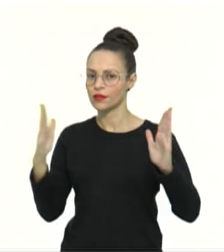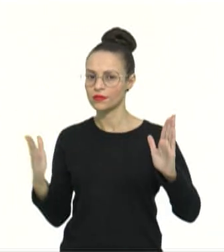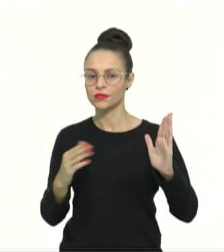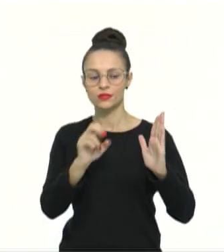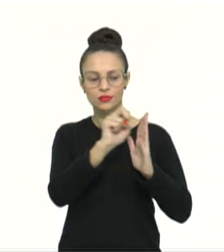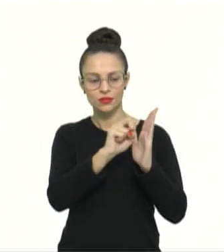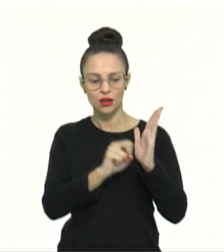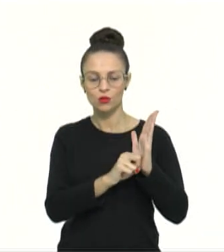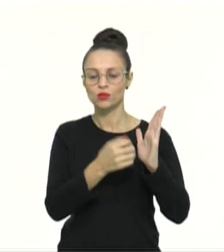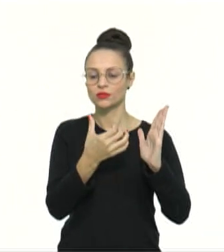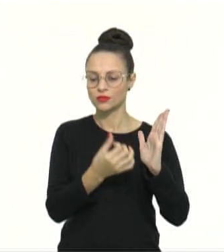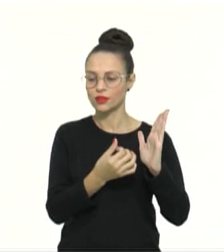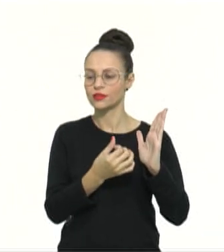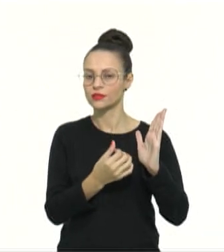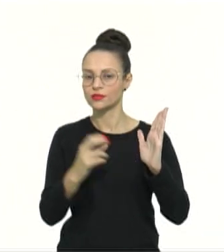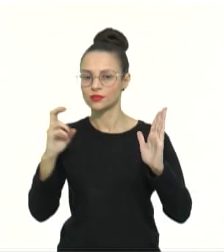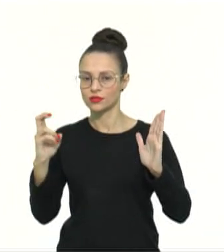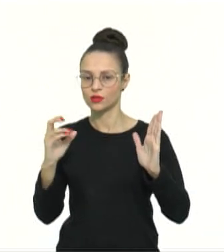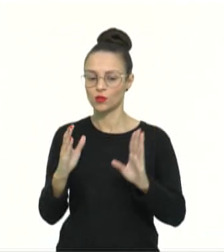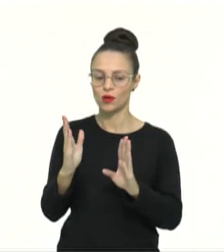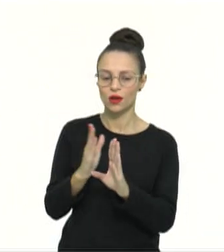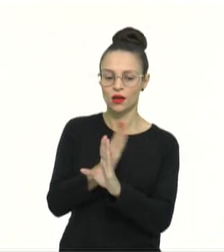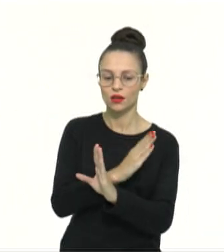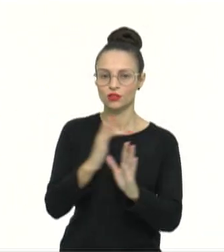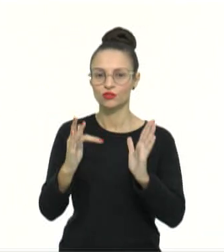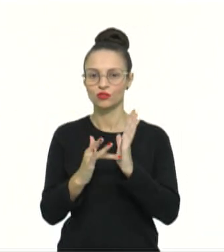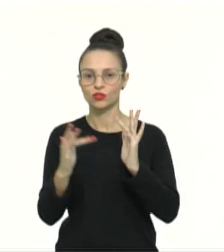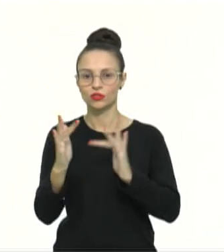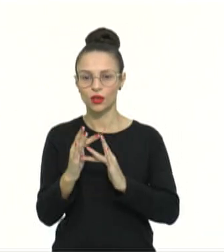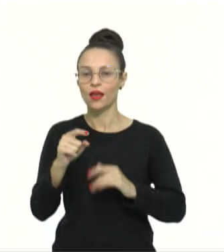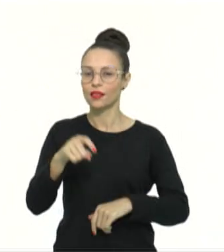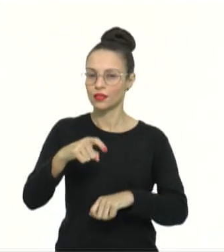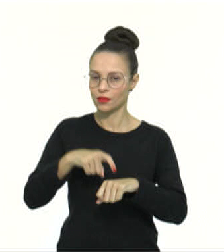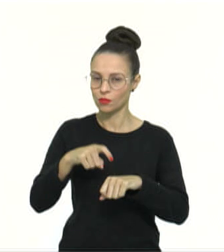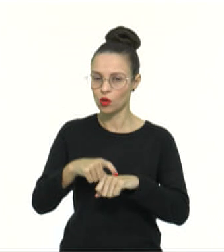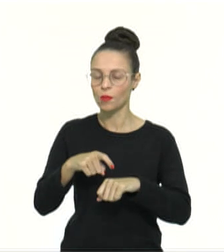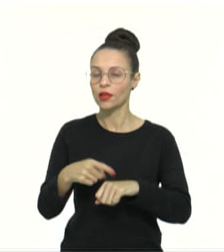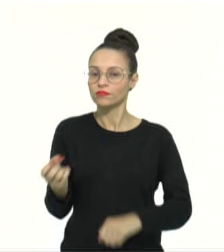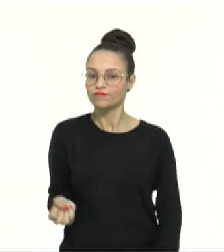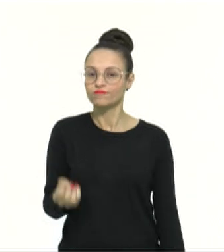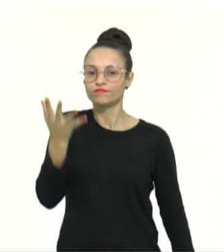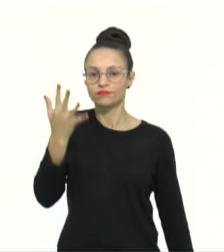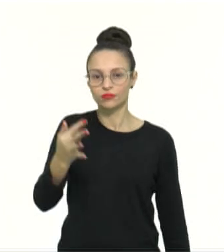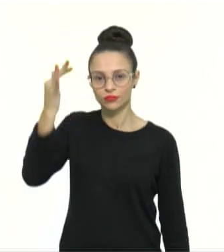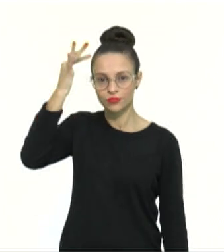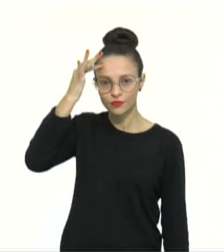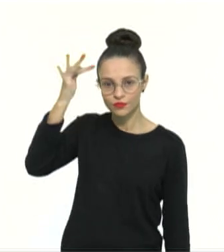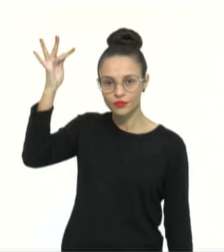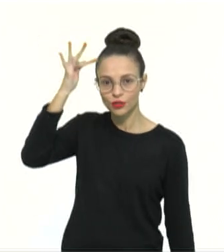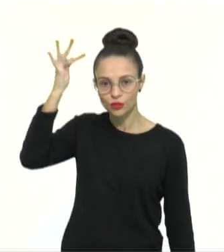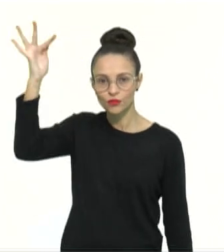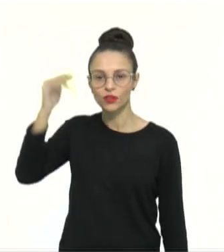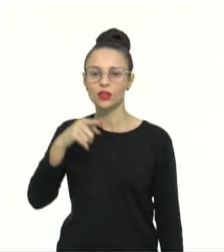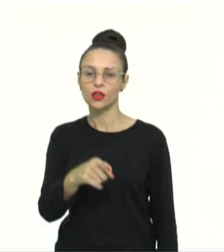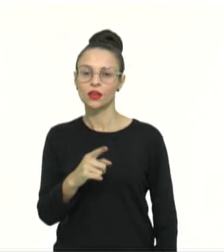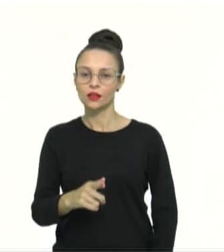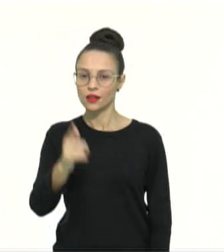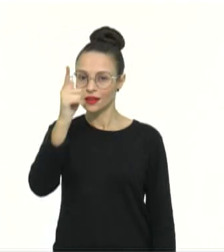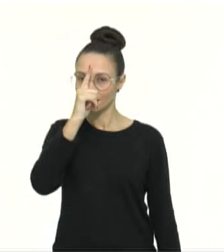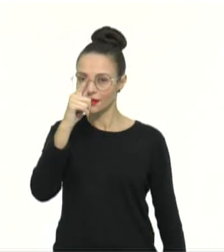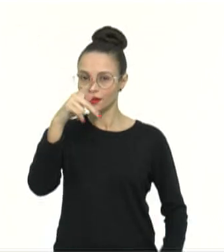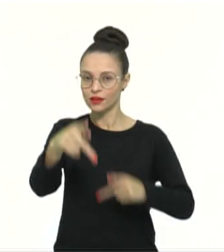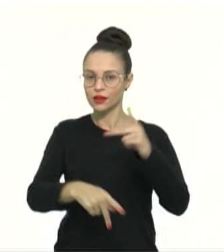e 5 a.C.? Momento em que nasceu a filosofia, momento em que os gregos estavam vivendo